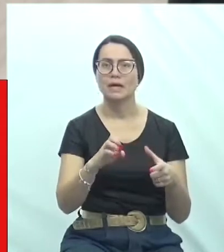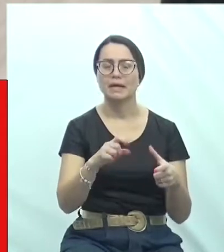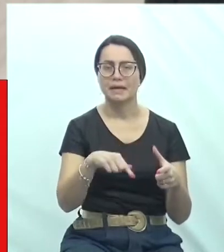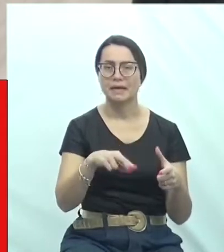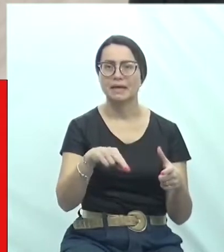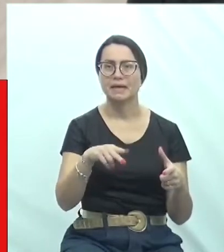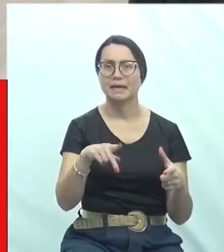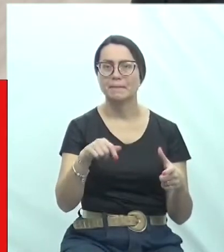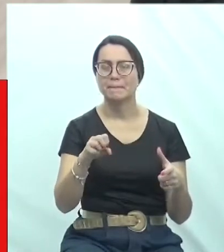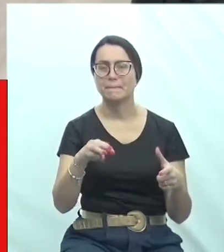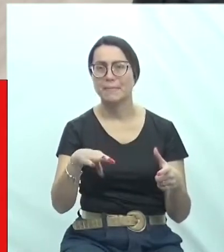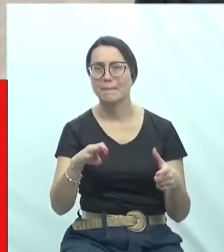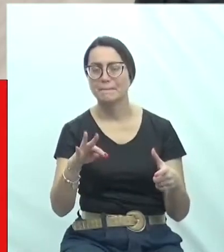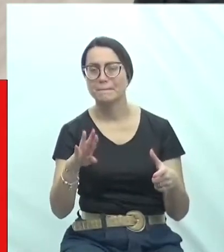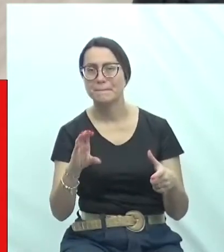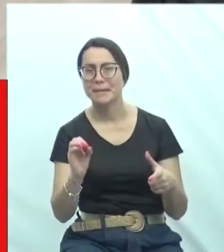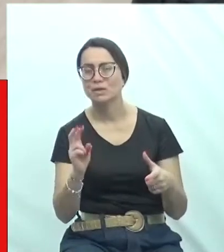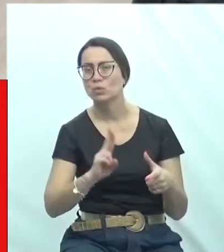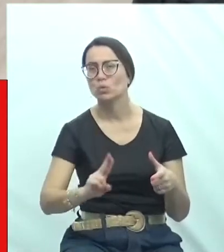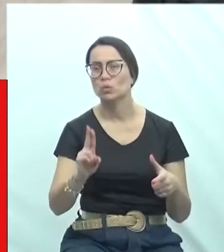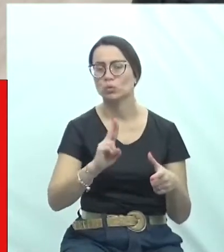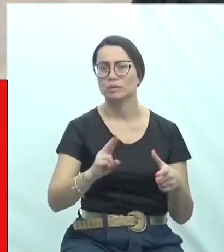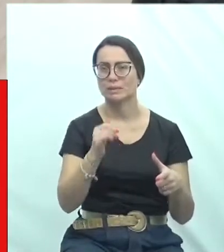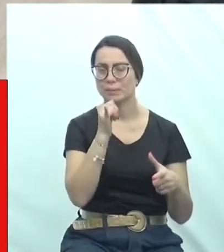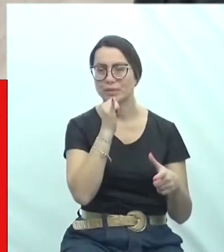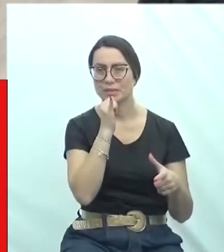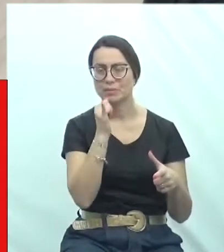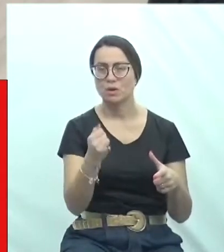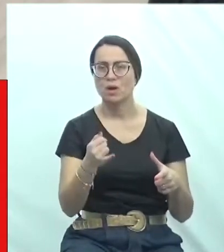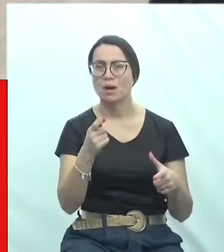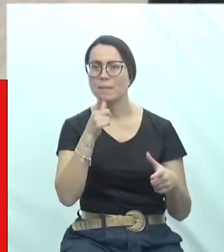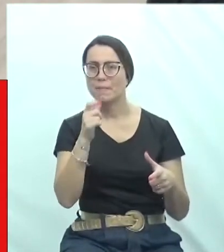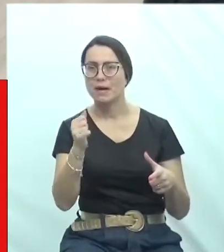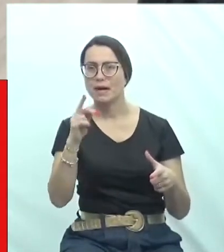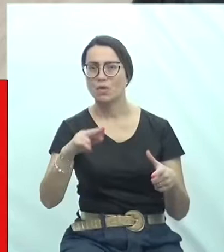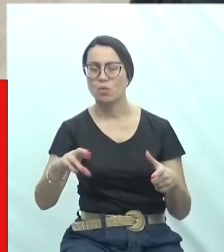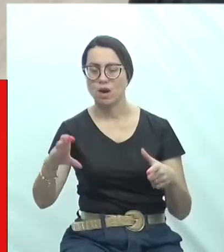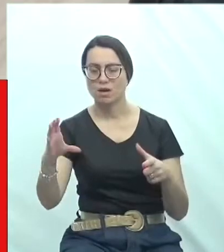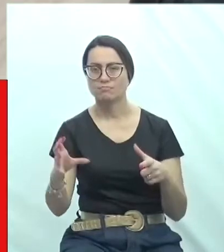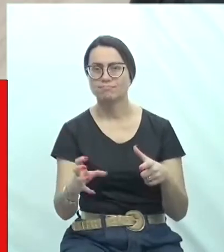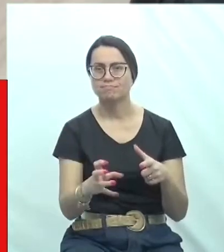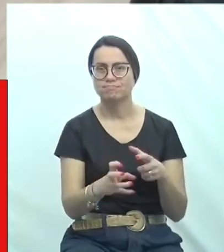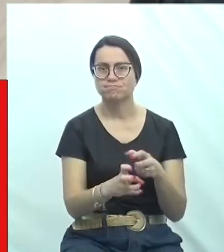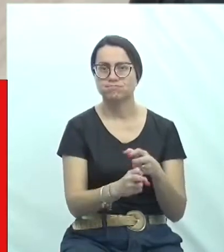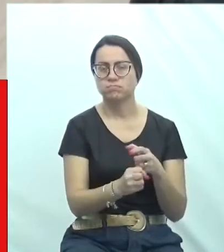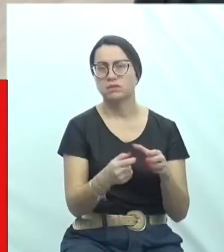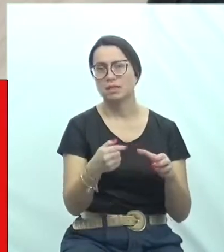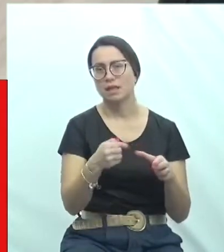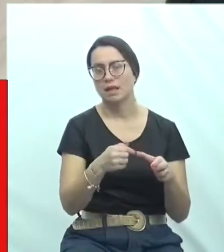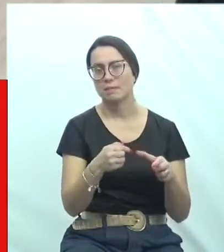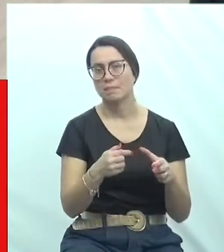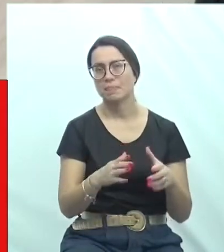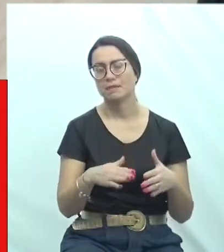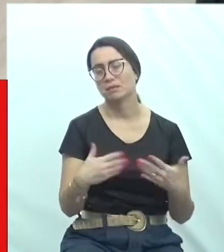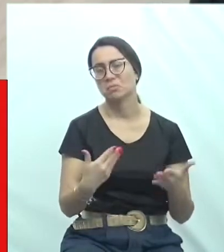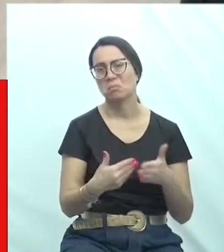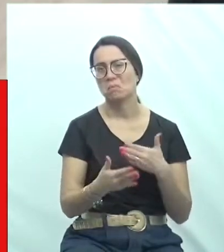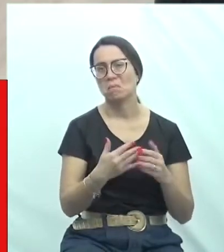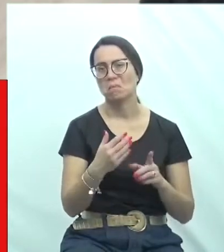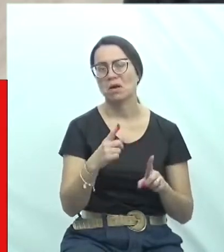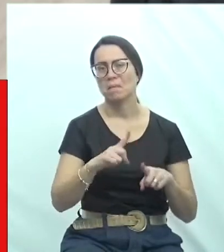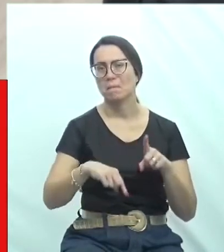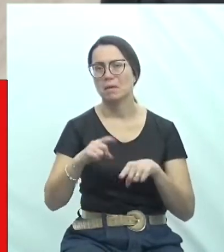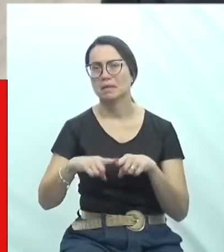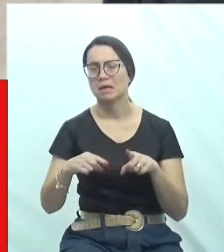suprimir, né, o ar da rede quando esse está sendo pressurizado. E como todo equipamento que possui uma